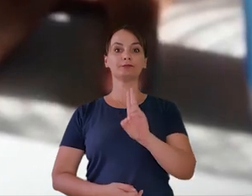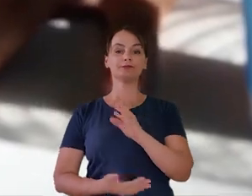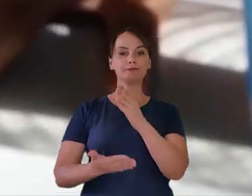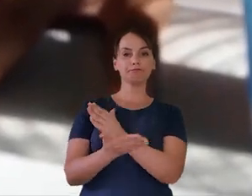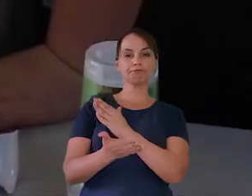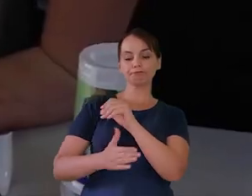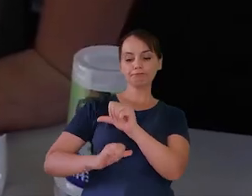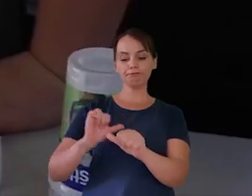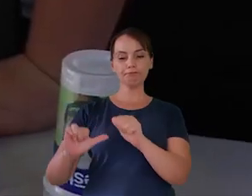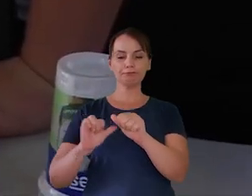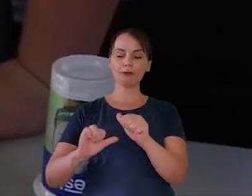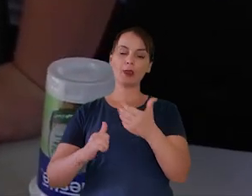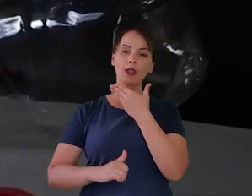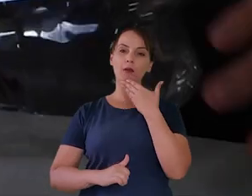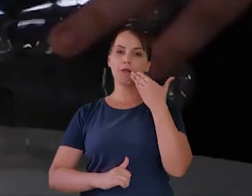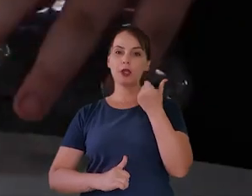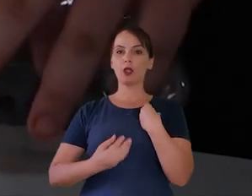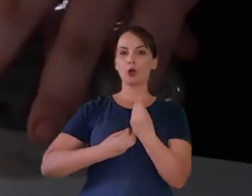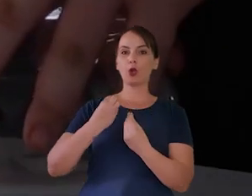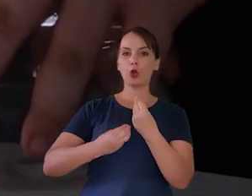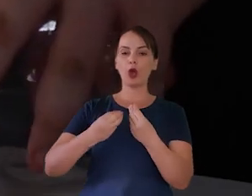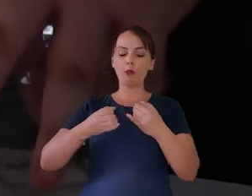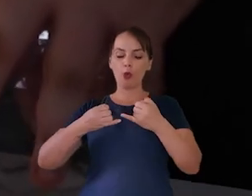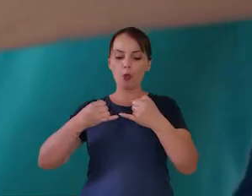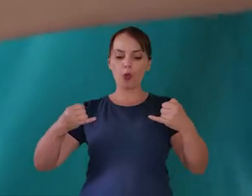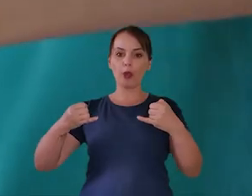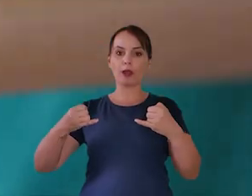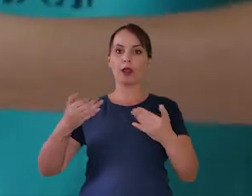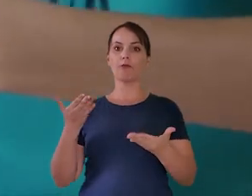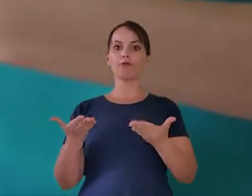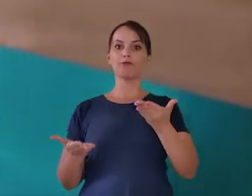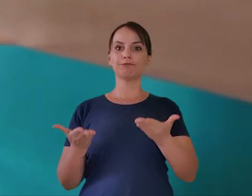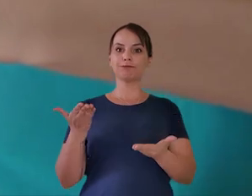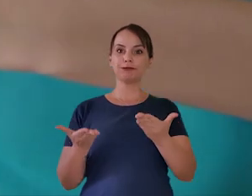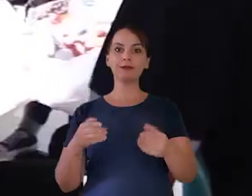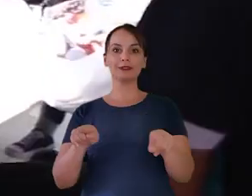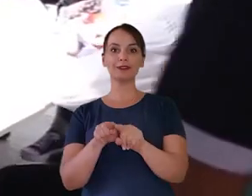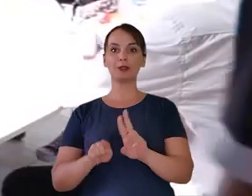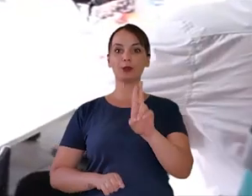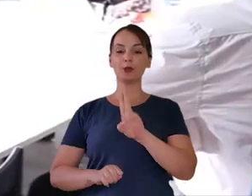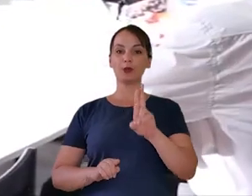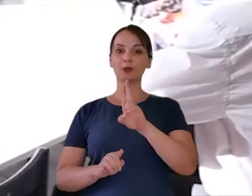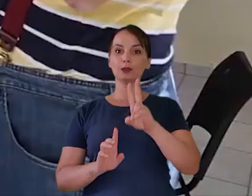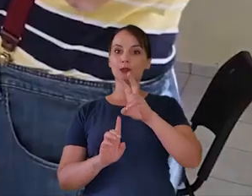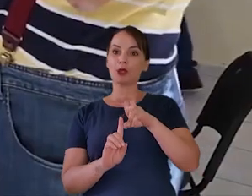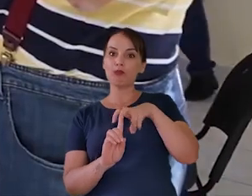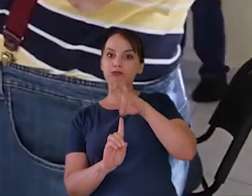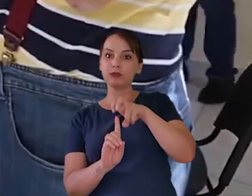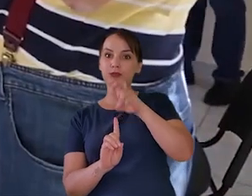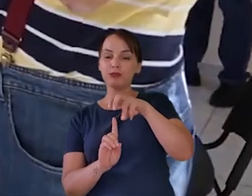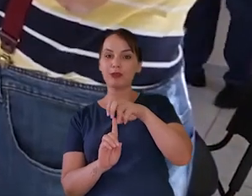Eles utilizaram algumas modificações para facilitar a forma de prender o eixo de báscula, além de terem utilizado uma garrafa